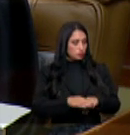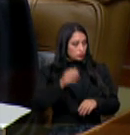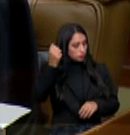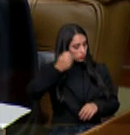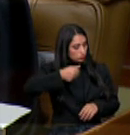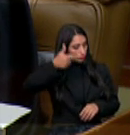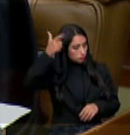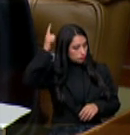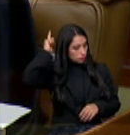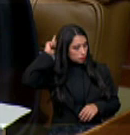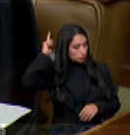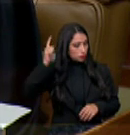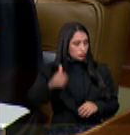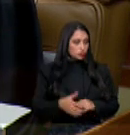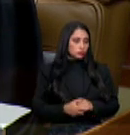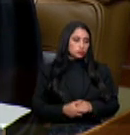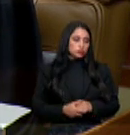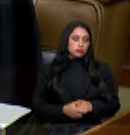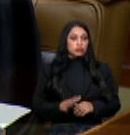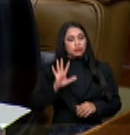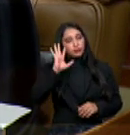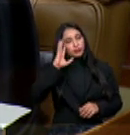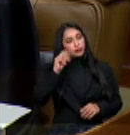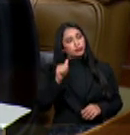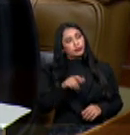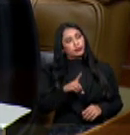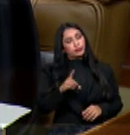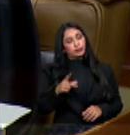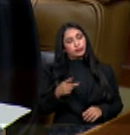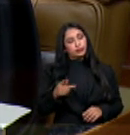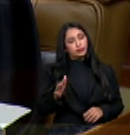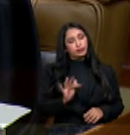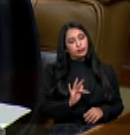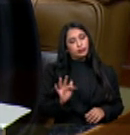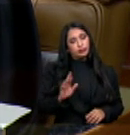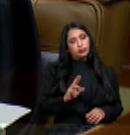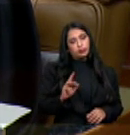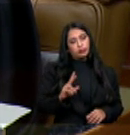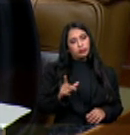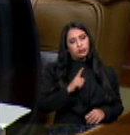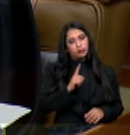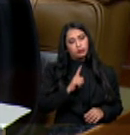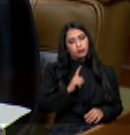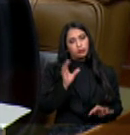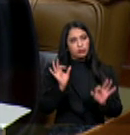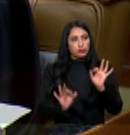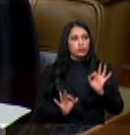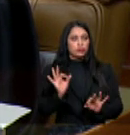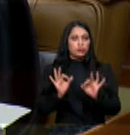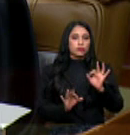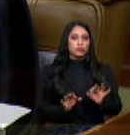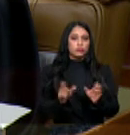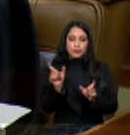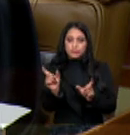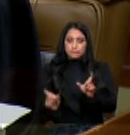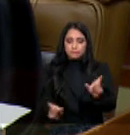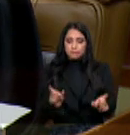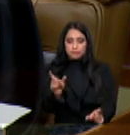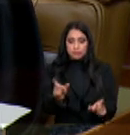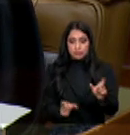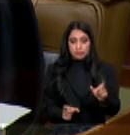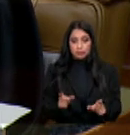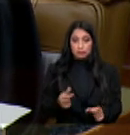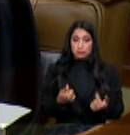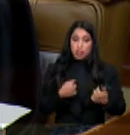Alexandre Moraes, que assentou que a DPF não serve para tutelar situações jurídicas individuais.